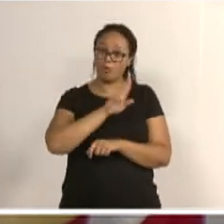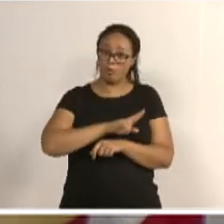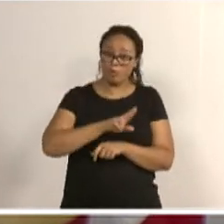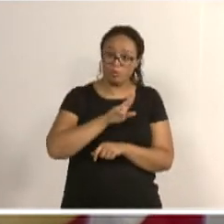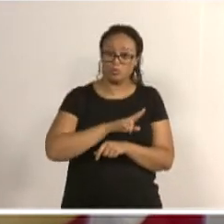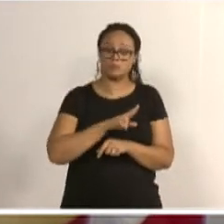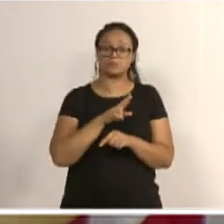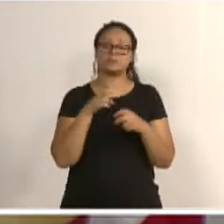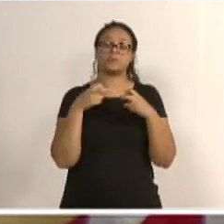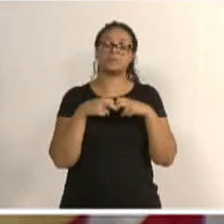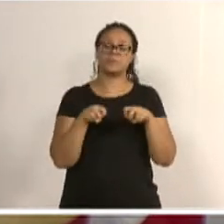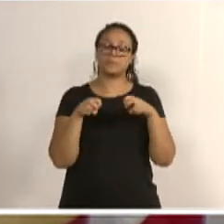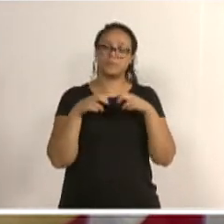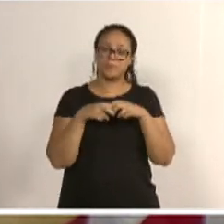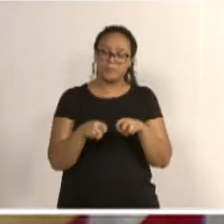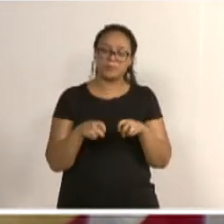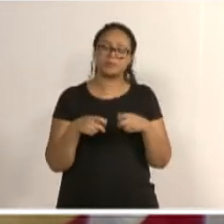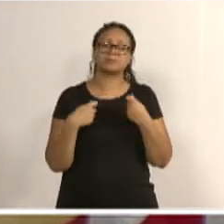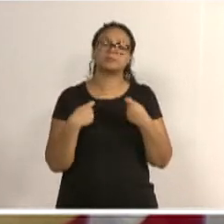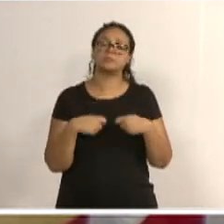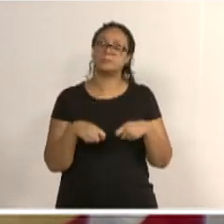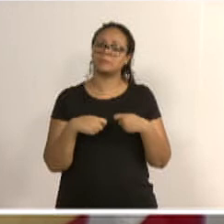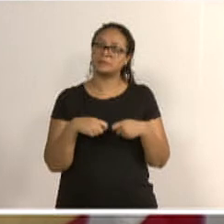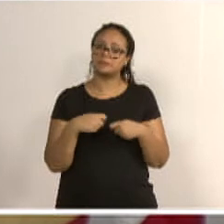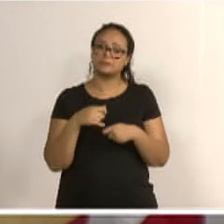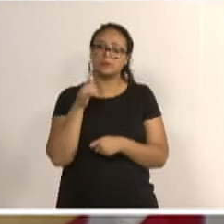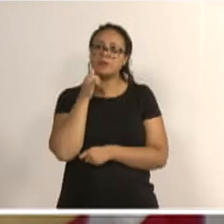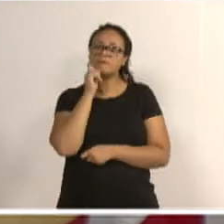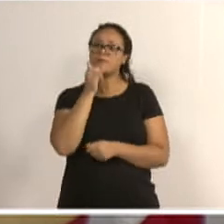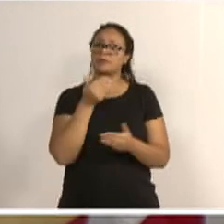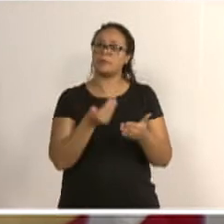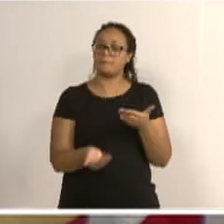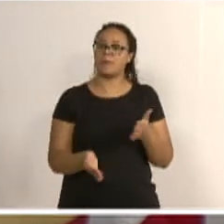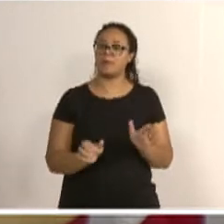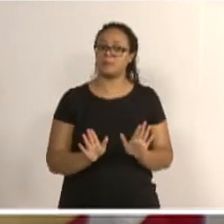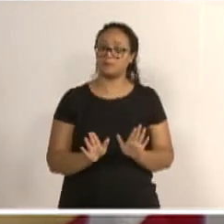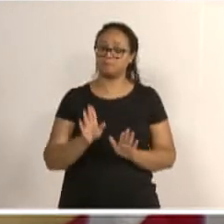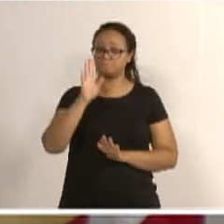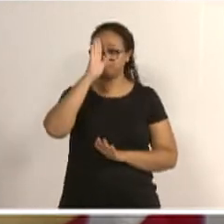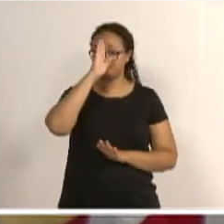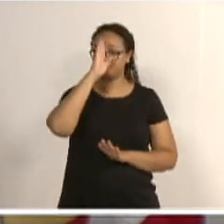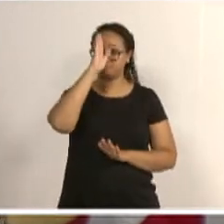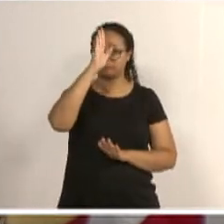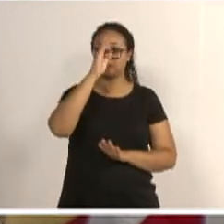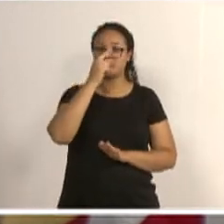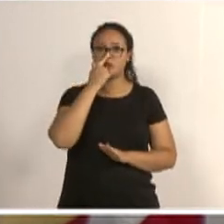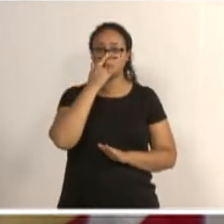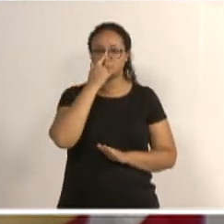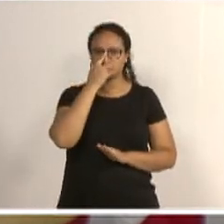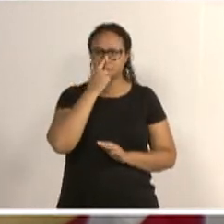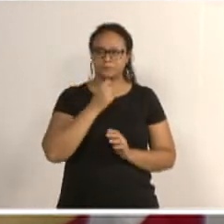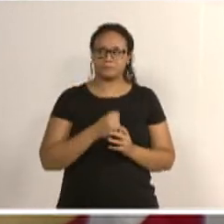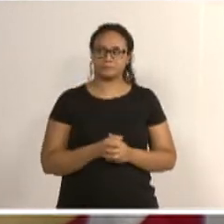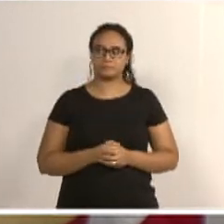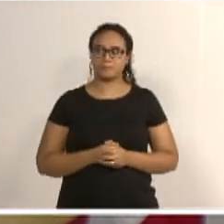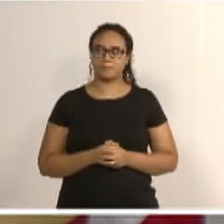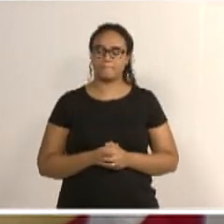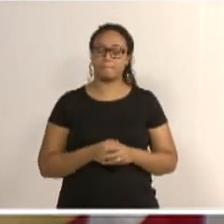público coletivo, realmente não perca? Eu acho que isso é o ponto essencial. Como mostrou